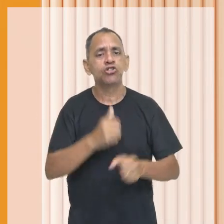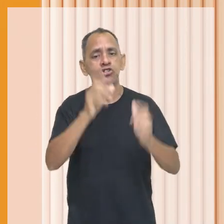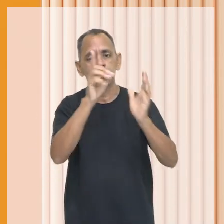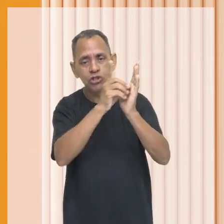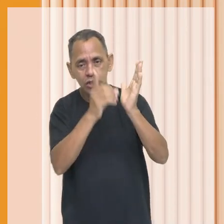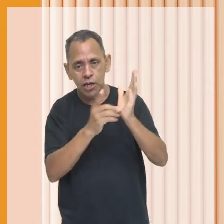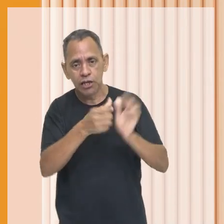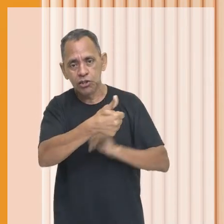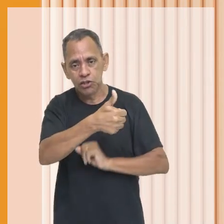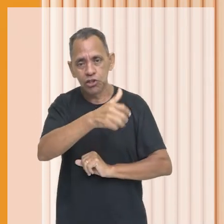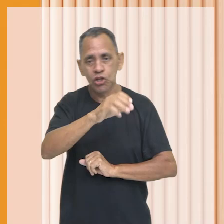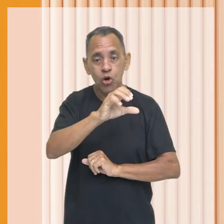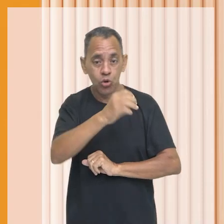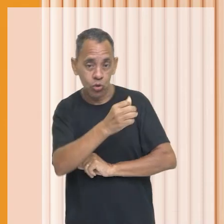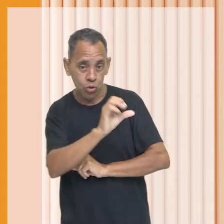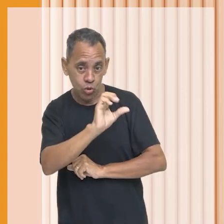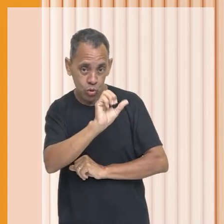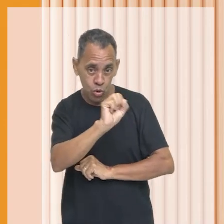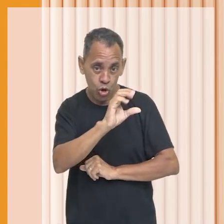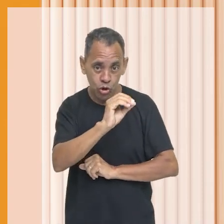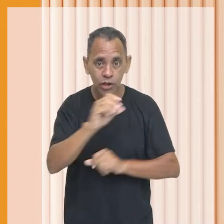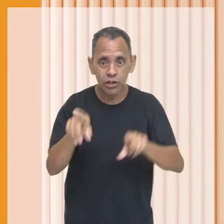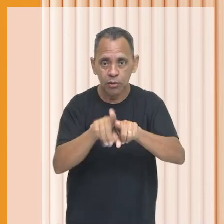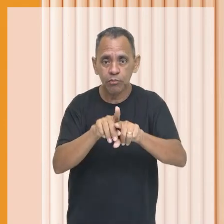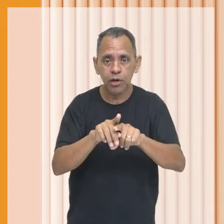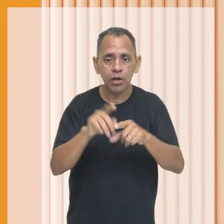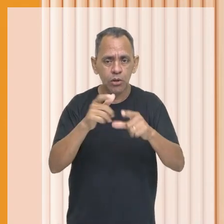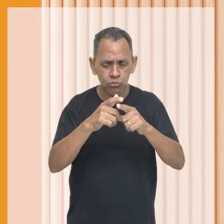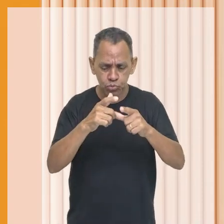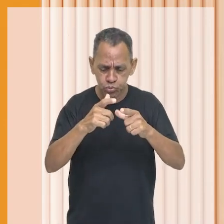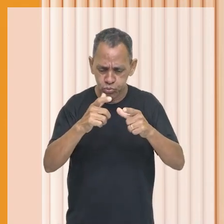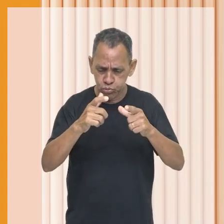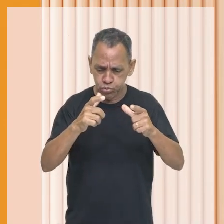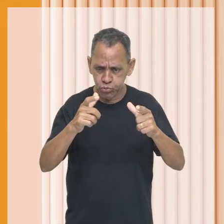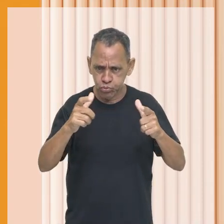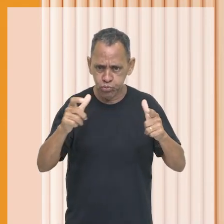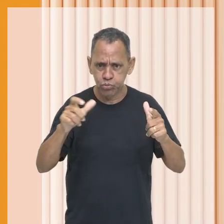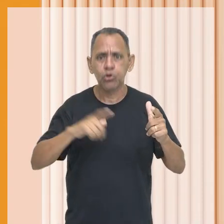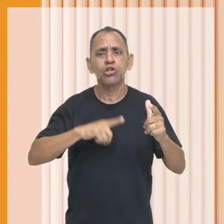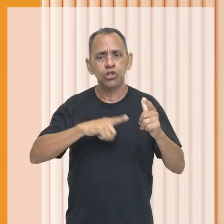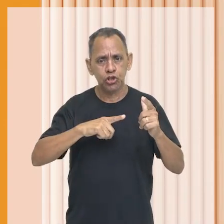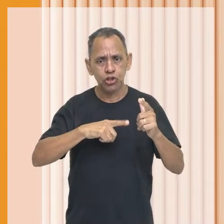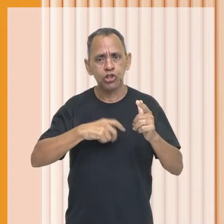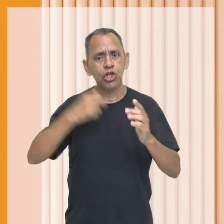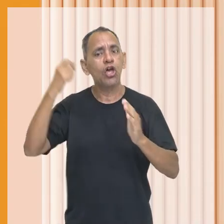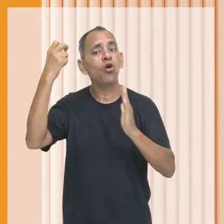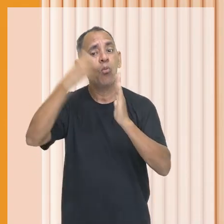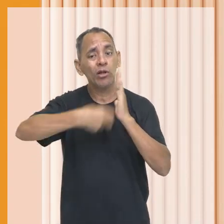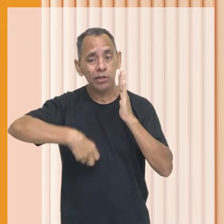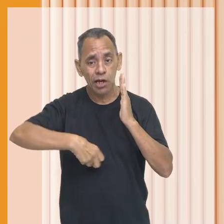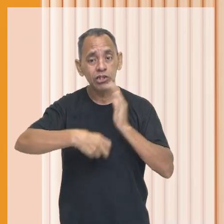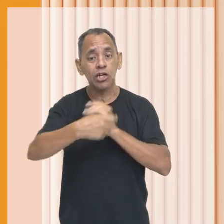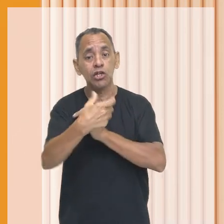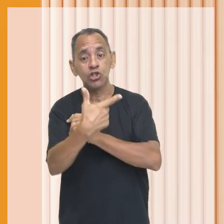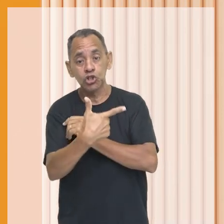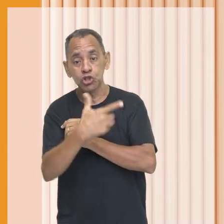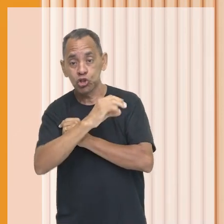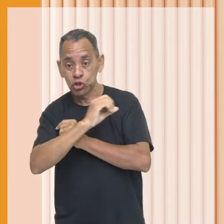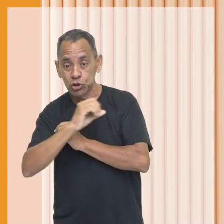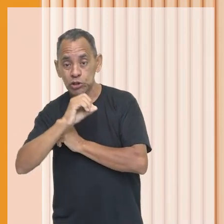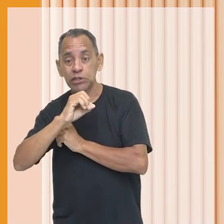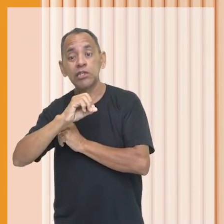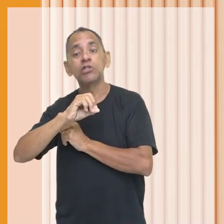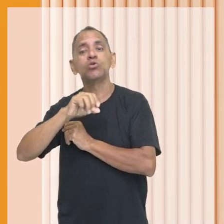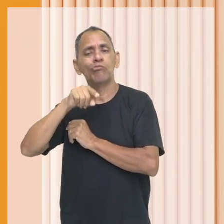inflação só vinha crescendo, crescendo e crescendo, chegando até uma taxa, por exemplo, de 200.000% ao